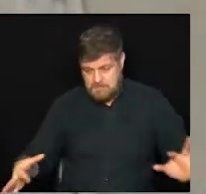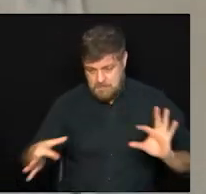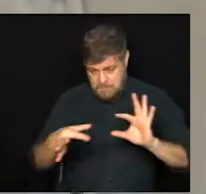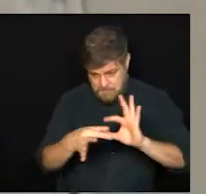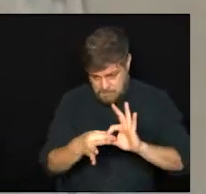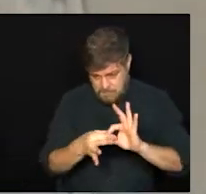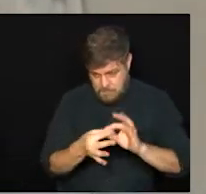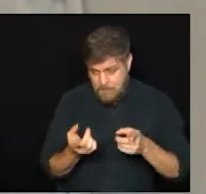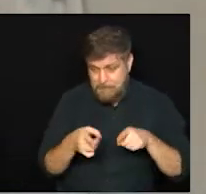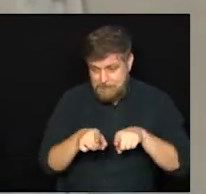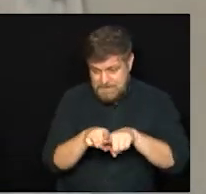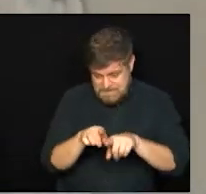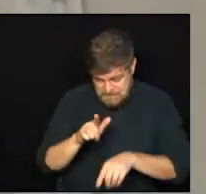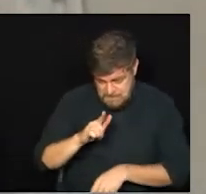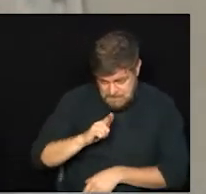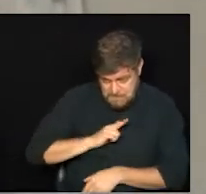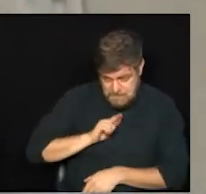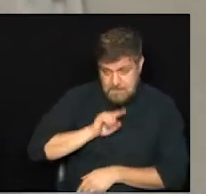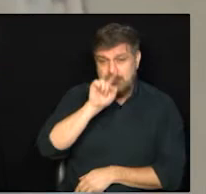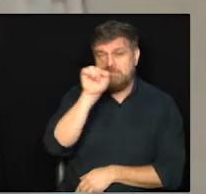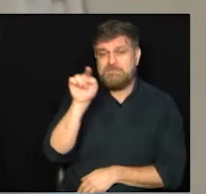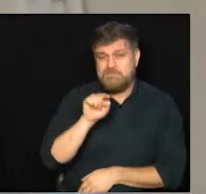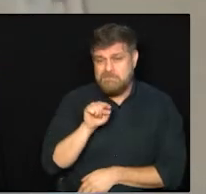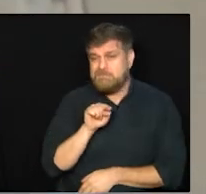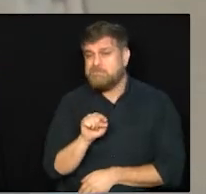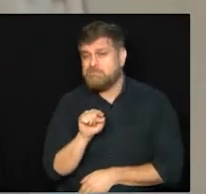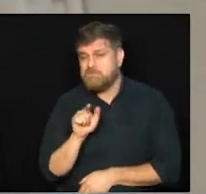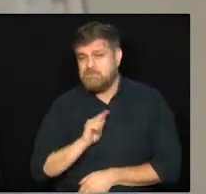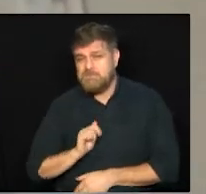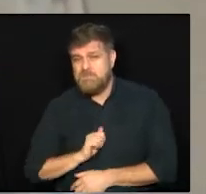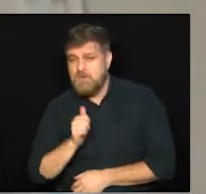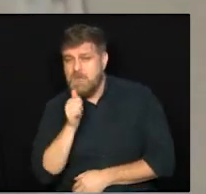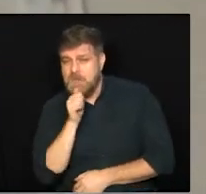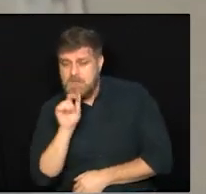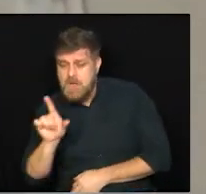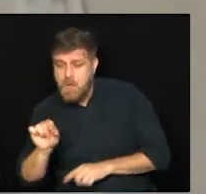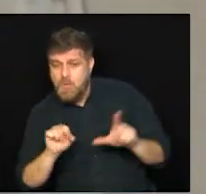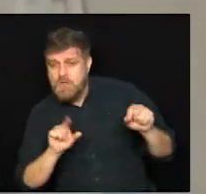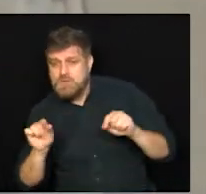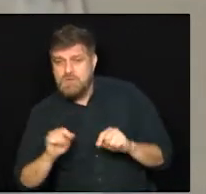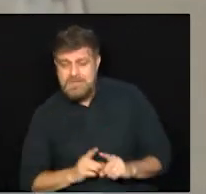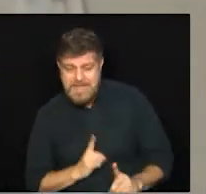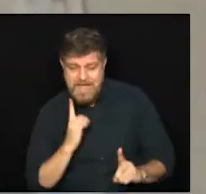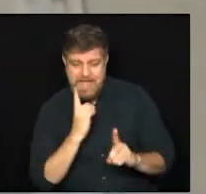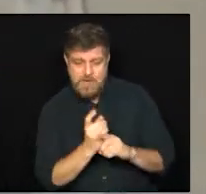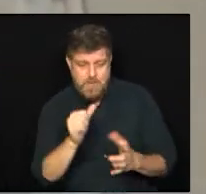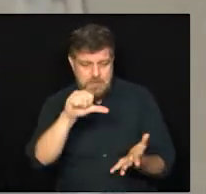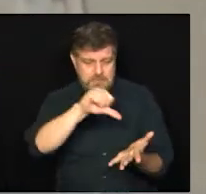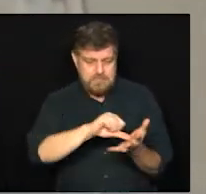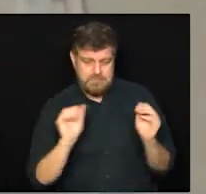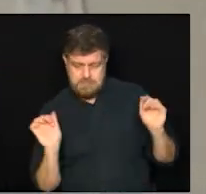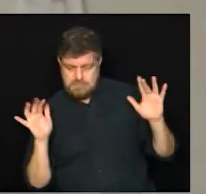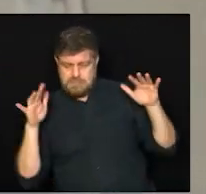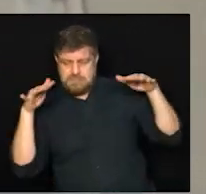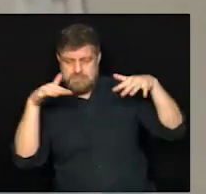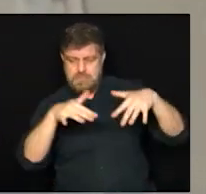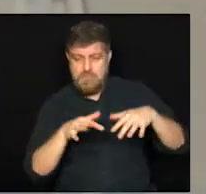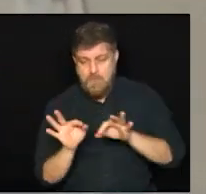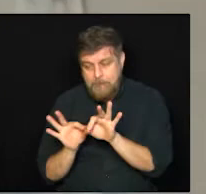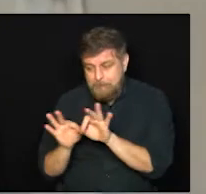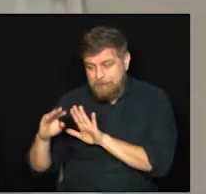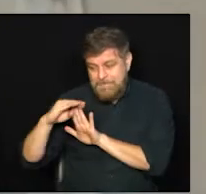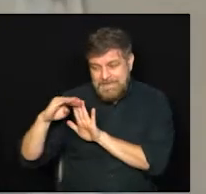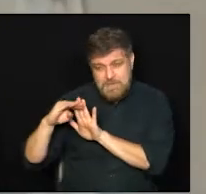Campinas, essa parceria em estar escolhendo esses eventos ou estar fazendo um